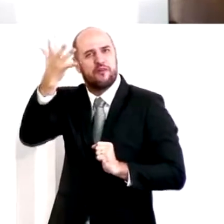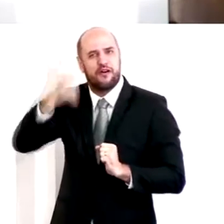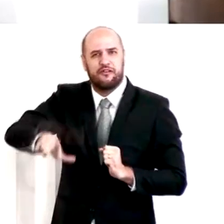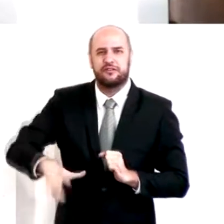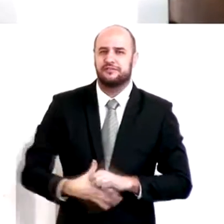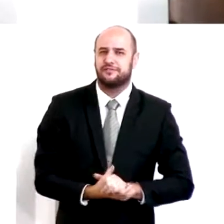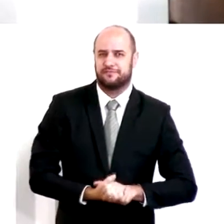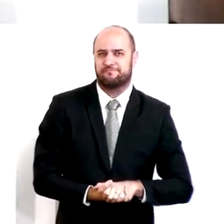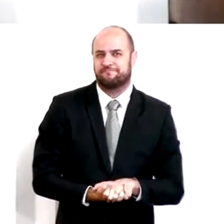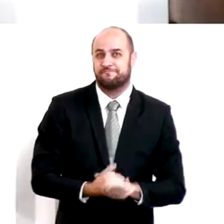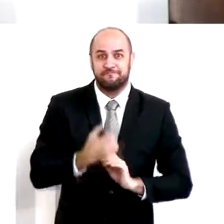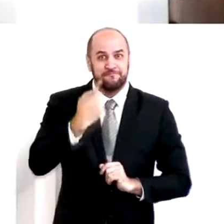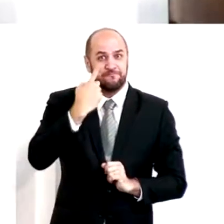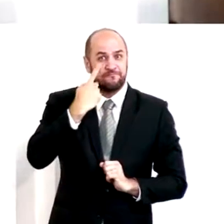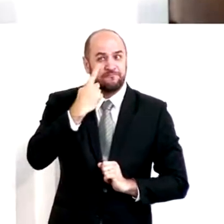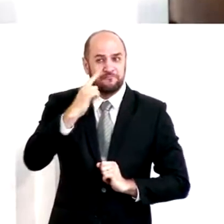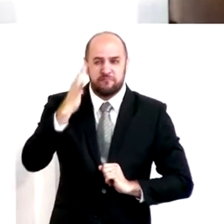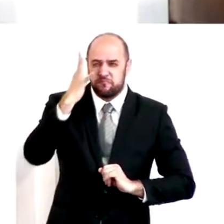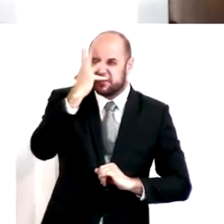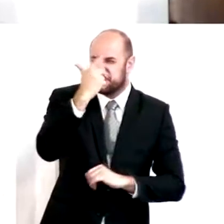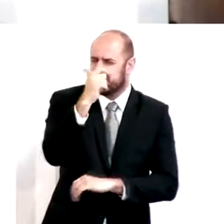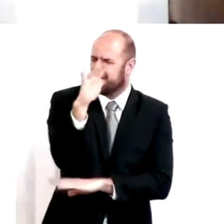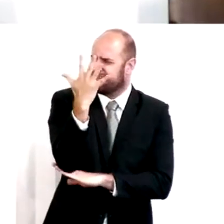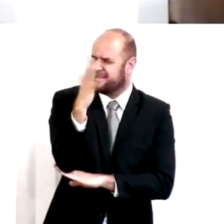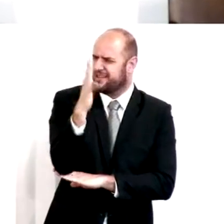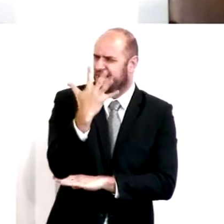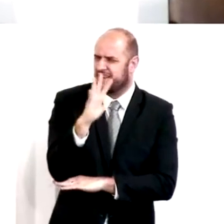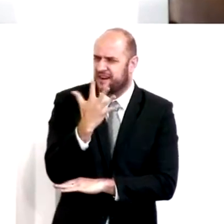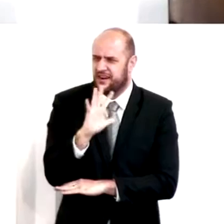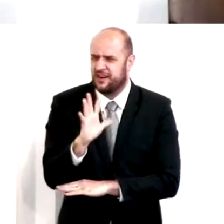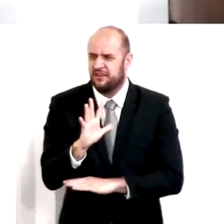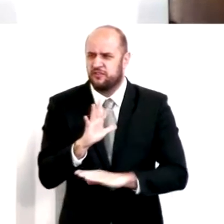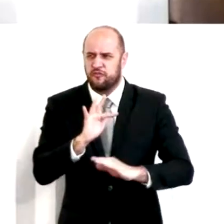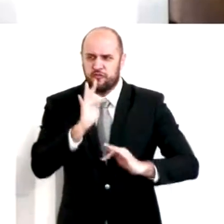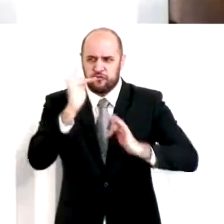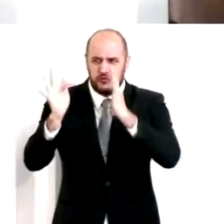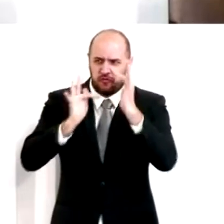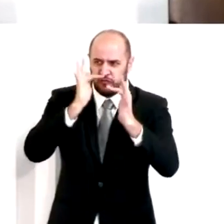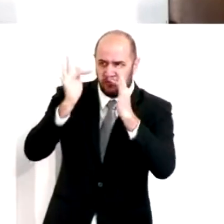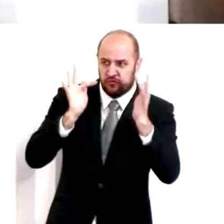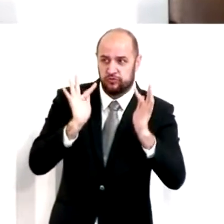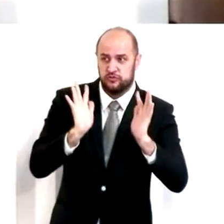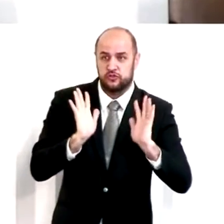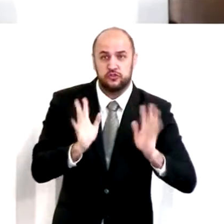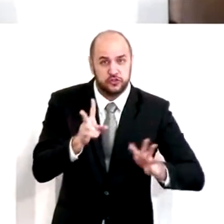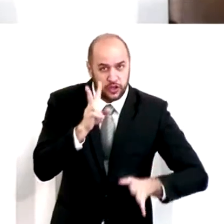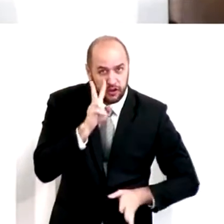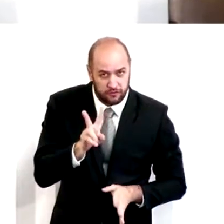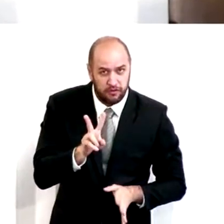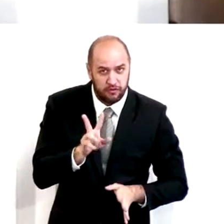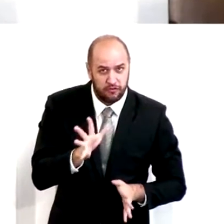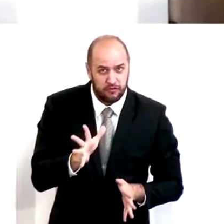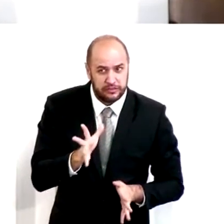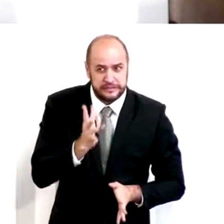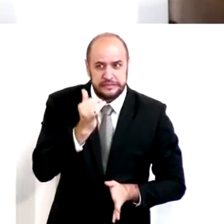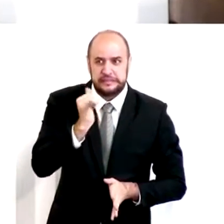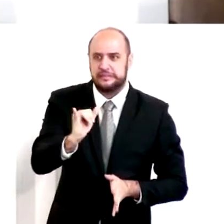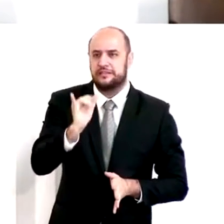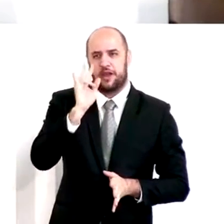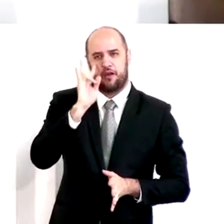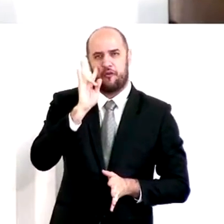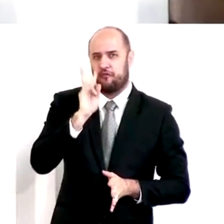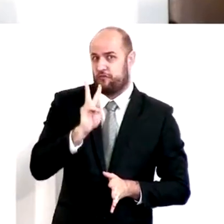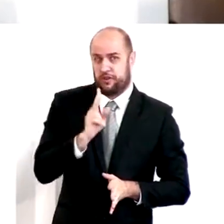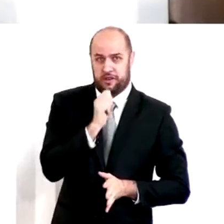a beleza dessa árvore nessa estação, toda florida, viu. Quem não viu, se não